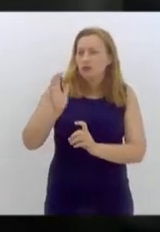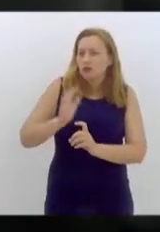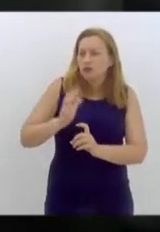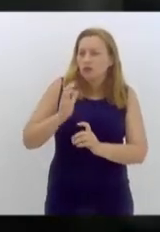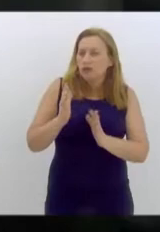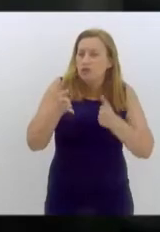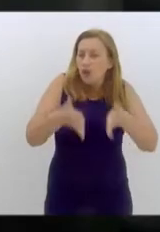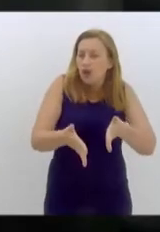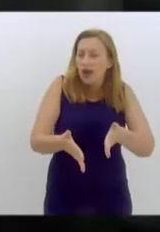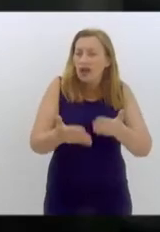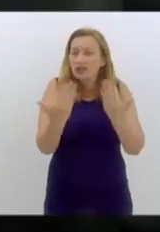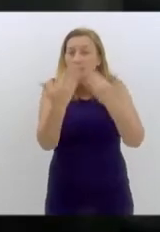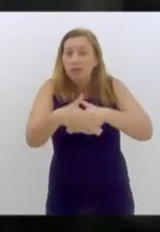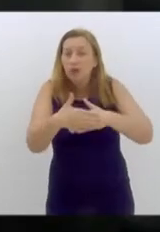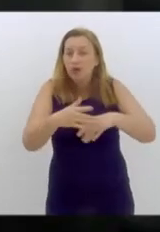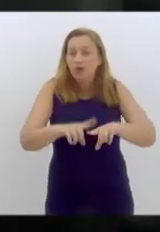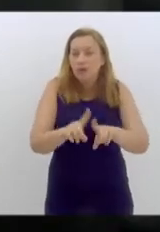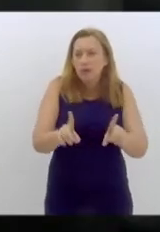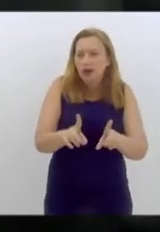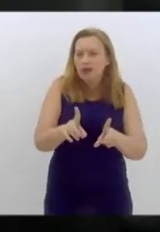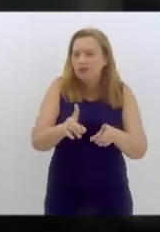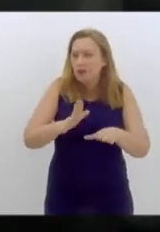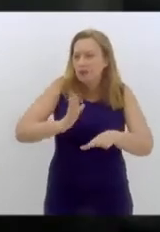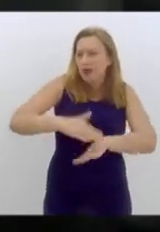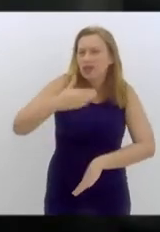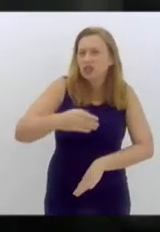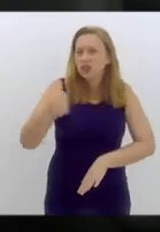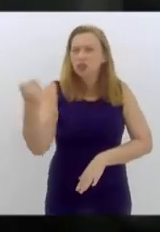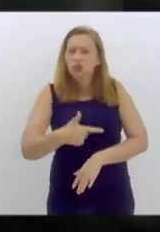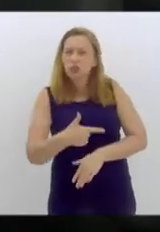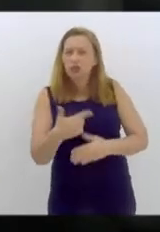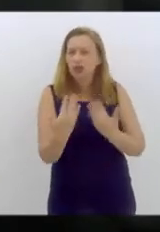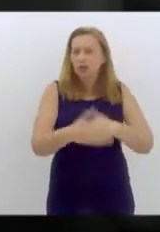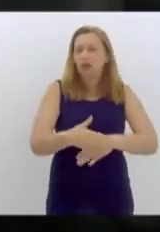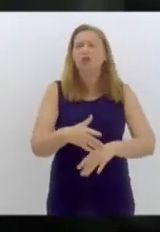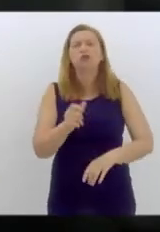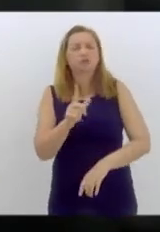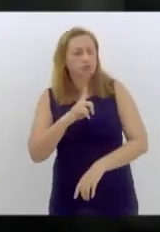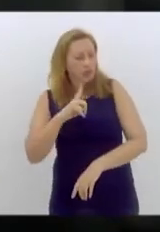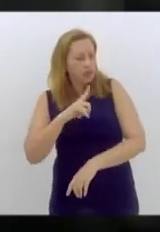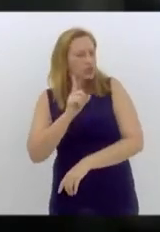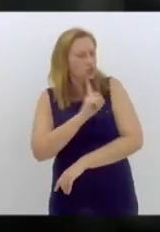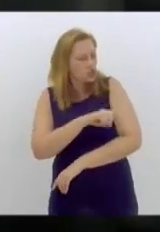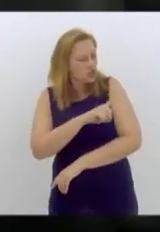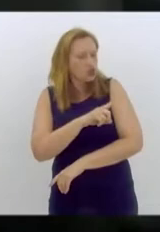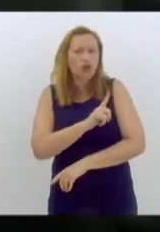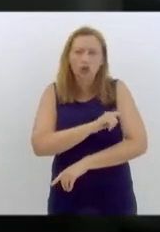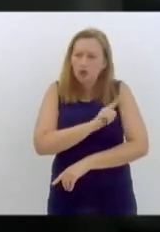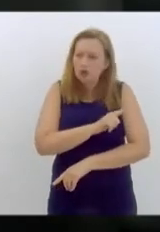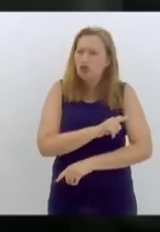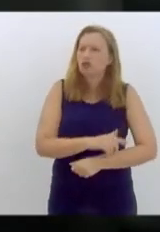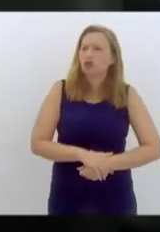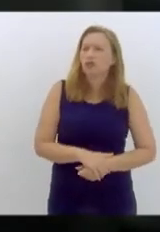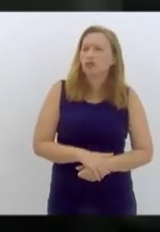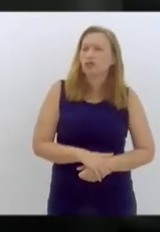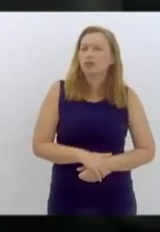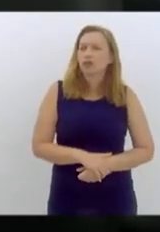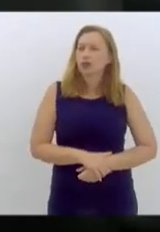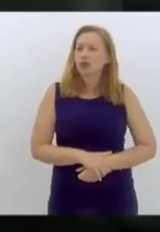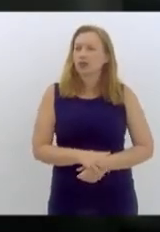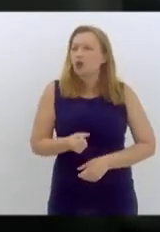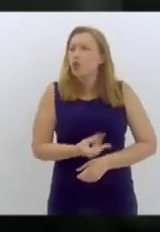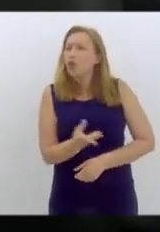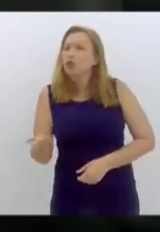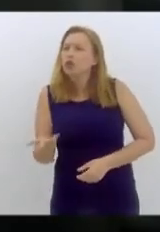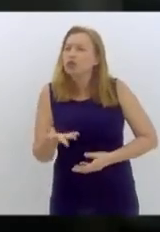provas. A questão da equidade vai muito além disso. Tem a gestão democrática, tem a questão da a